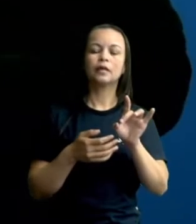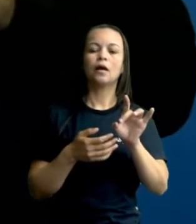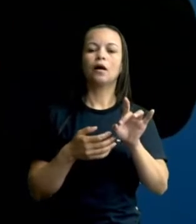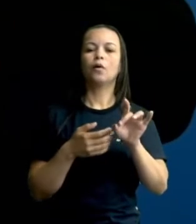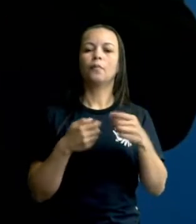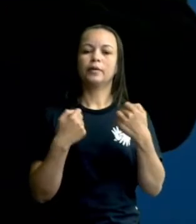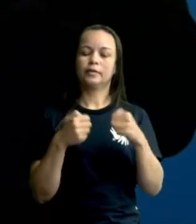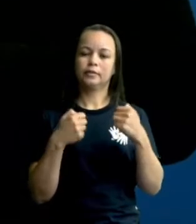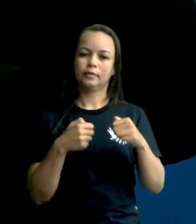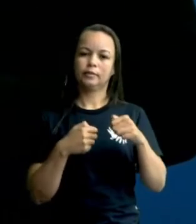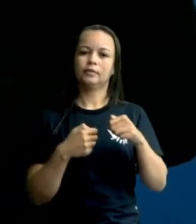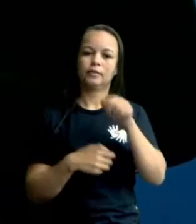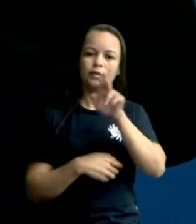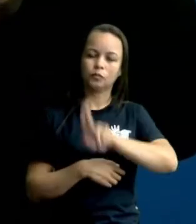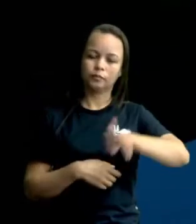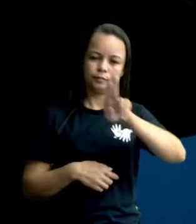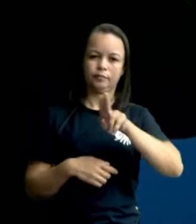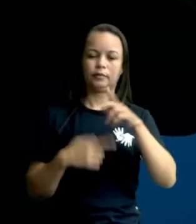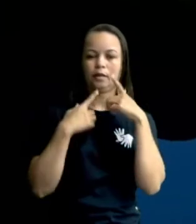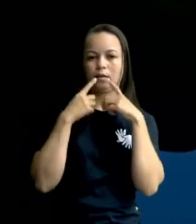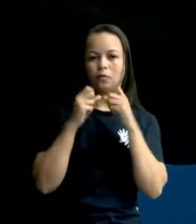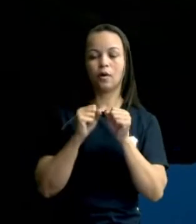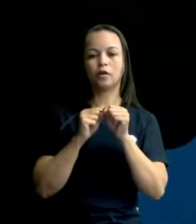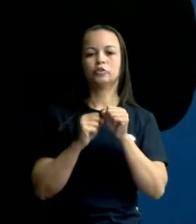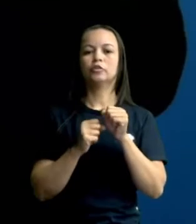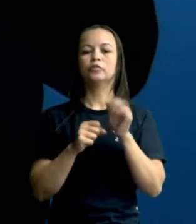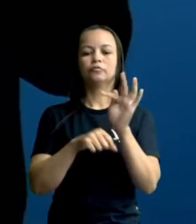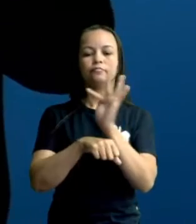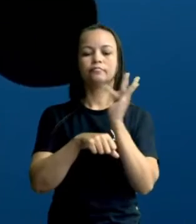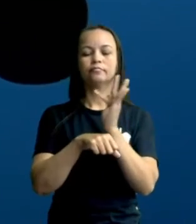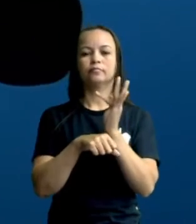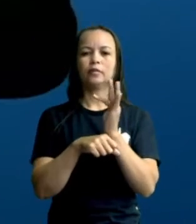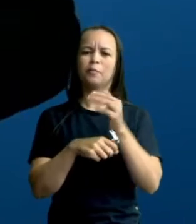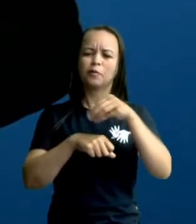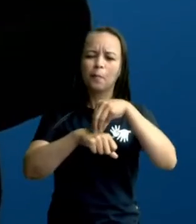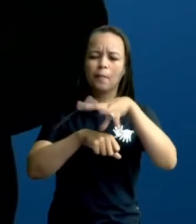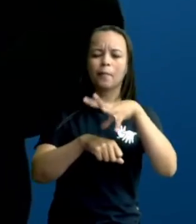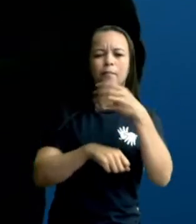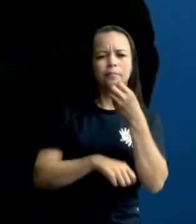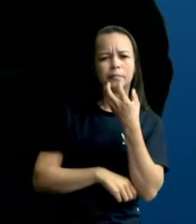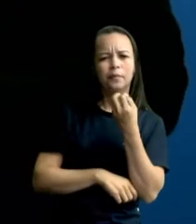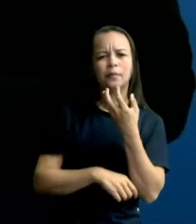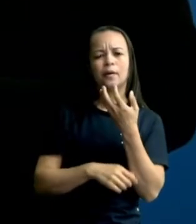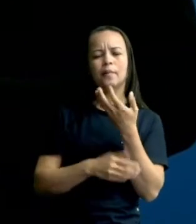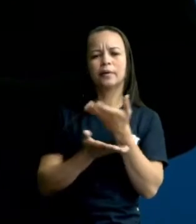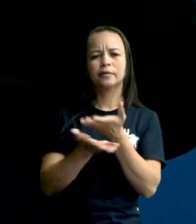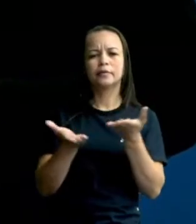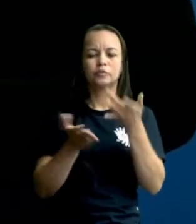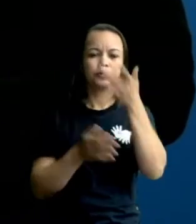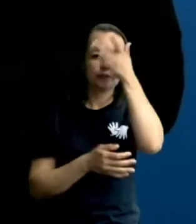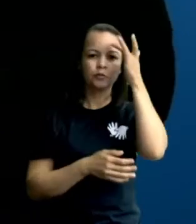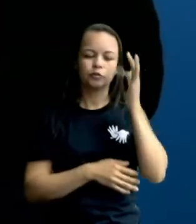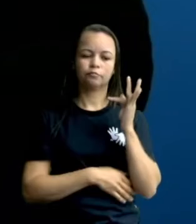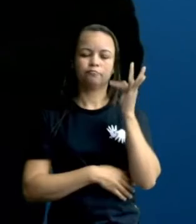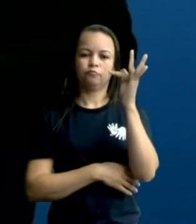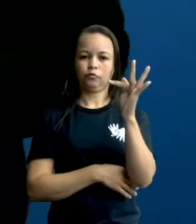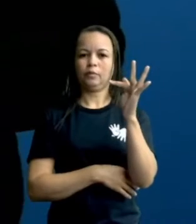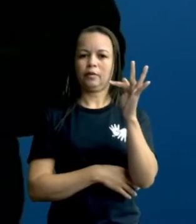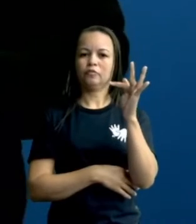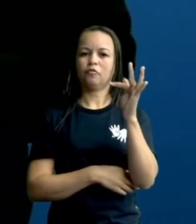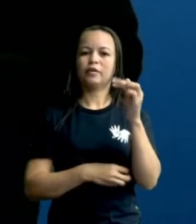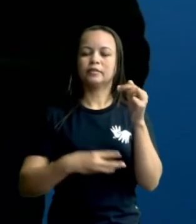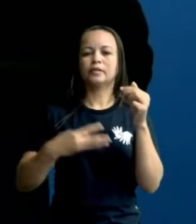utilizar a linguagem formal. Muito bom, essa dica é muito boa para aqueles que vai futuramente fazer o